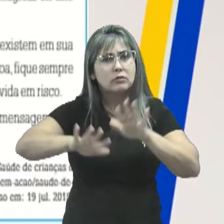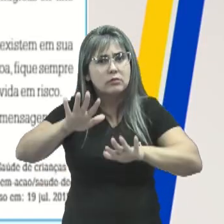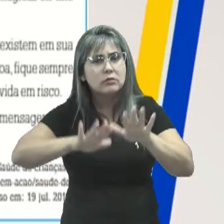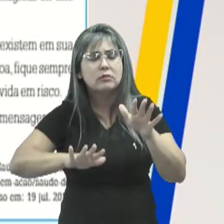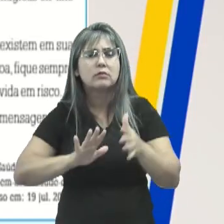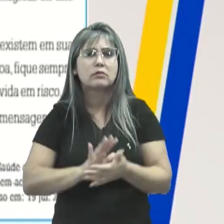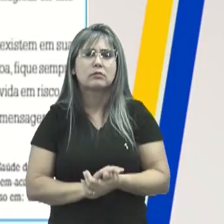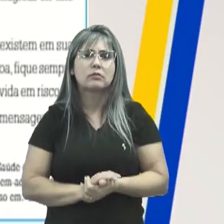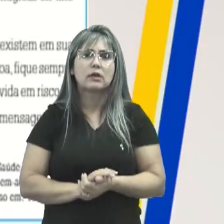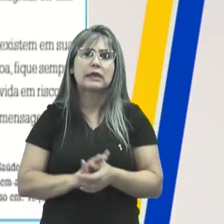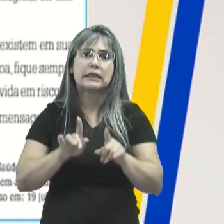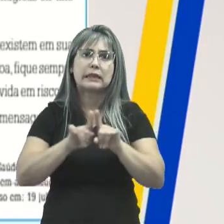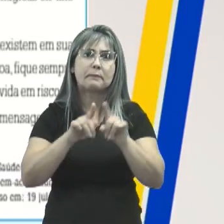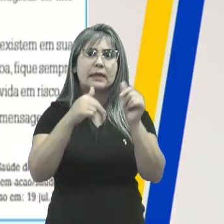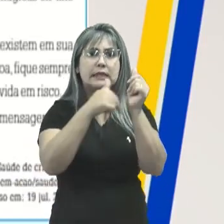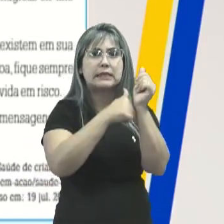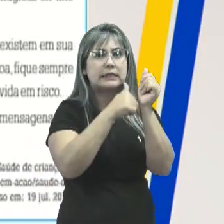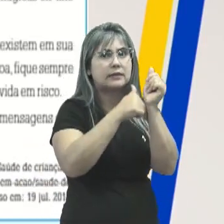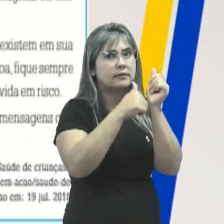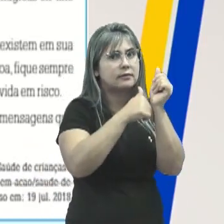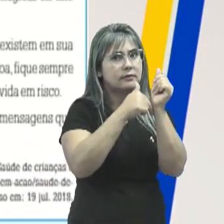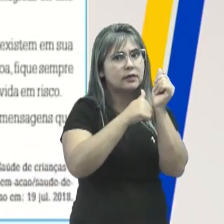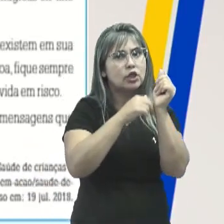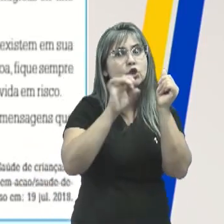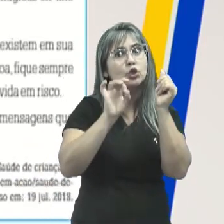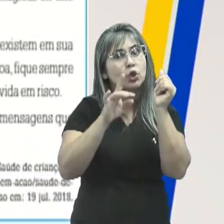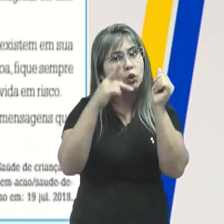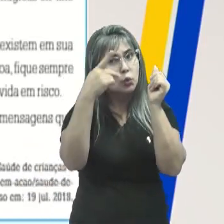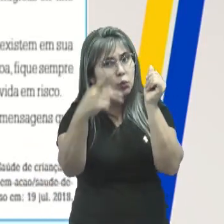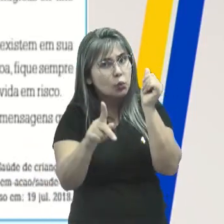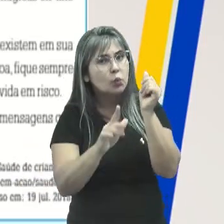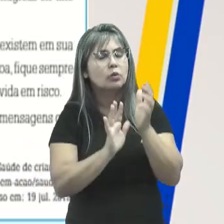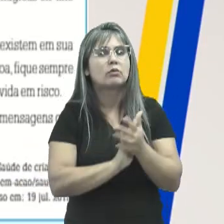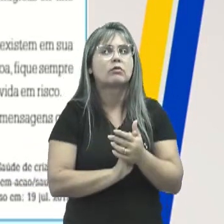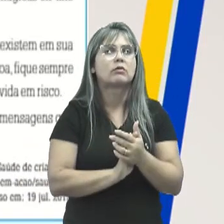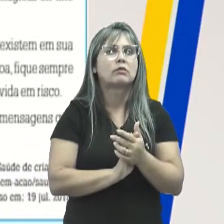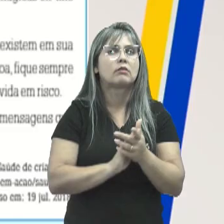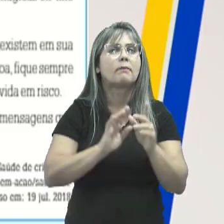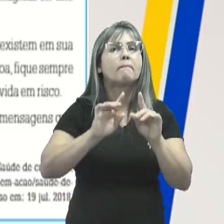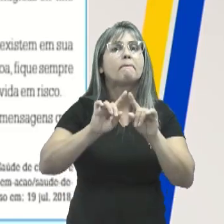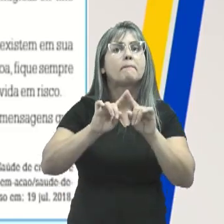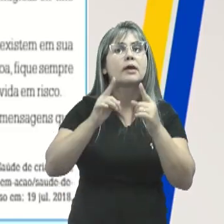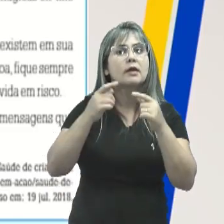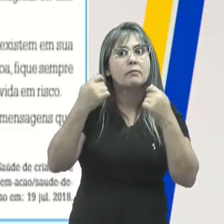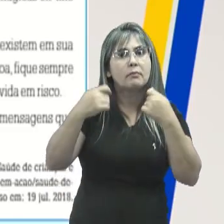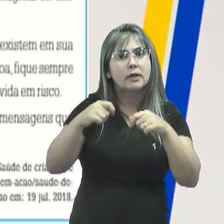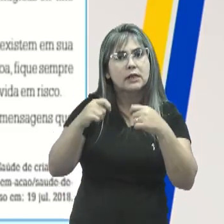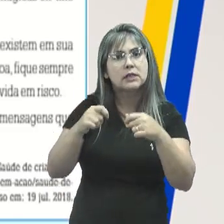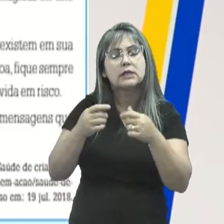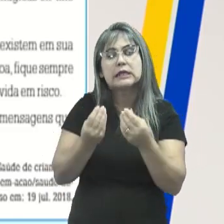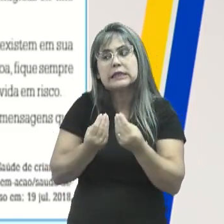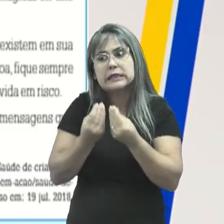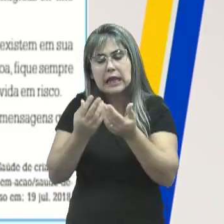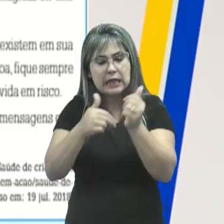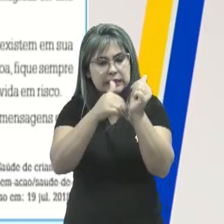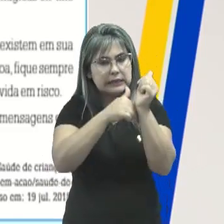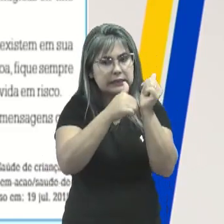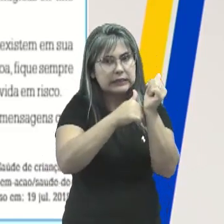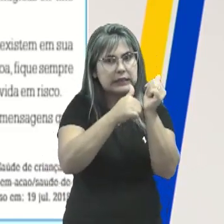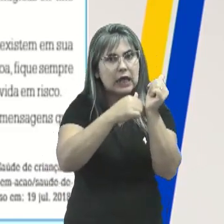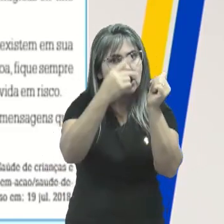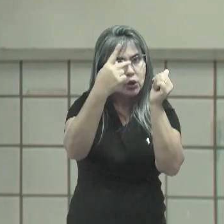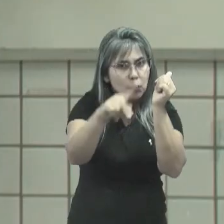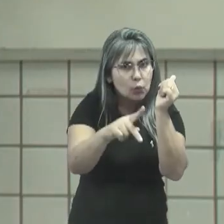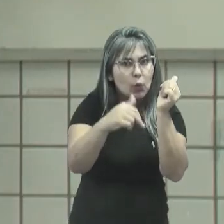a senha é só sua. Mas apesar de ser só sua, você deve compartilhar a senha com seus pais. Por quê? Porque é através de